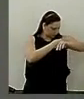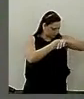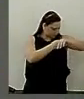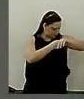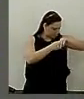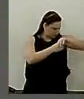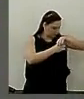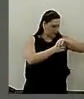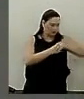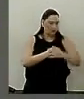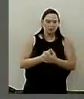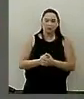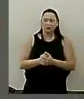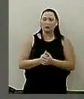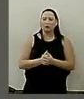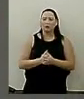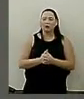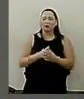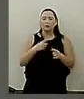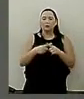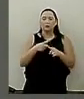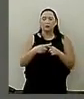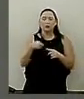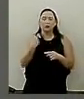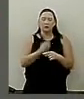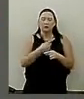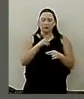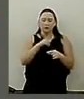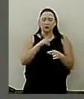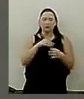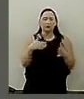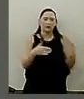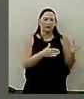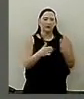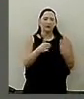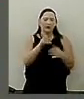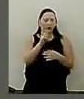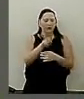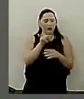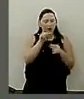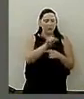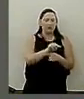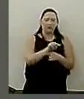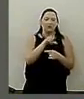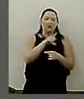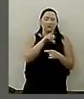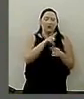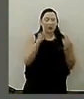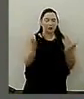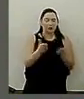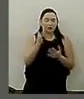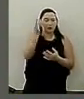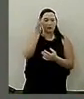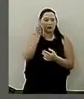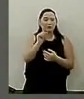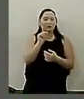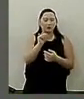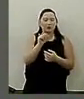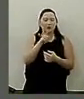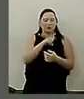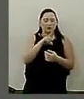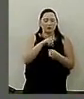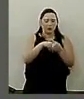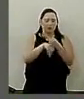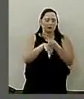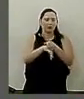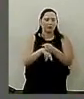estamos. Nós caminhamos nessa direção, e a fé que nos conduz hoje é a fé que está